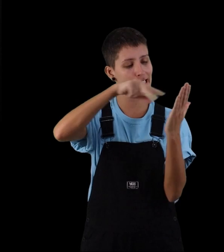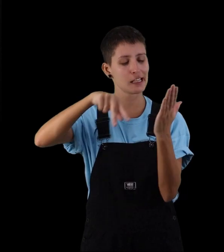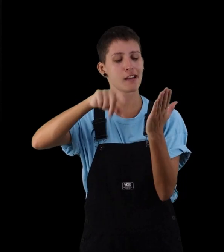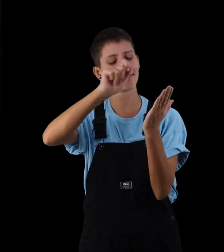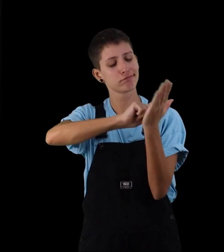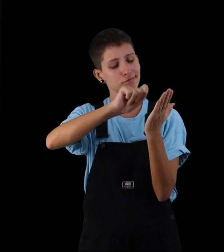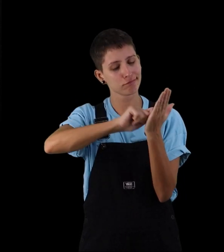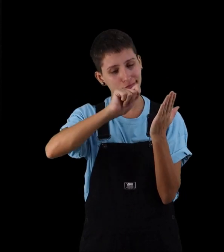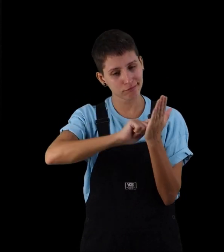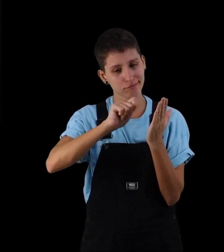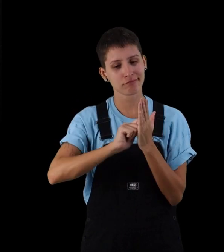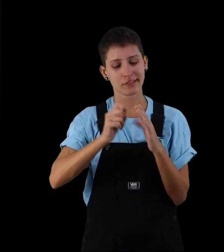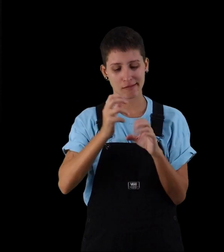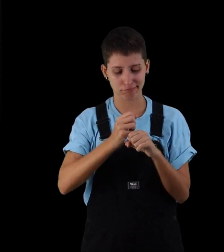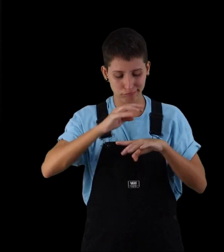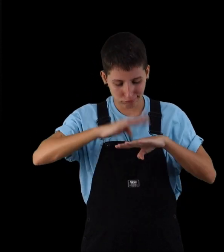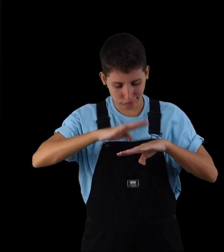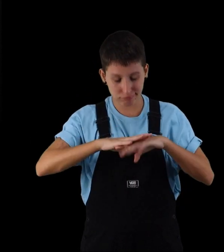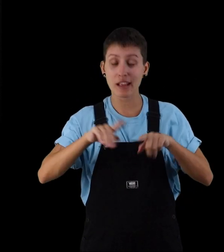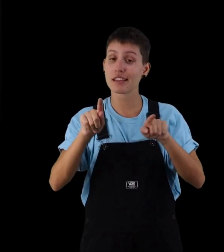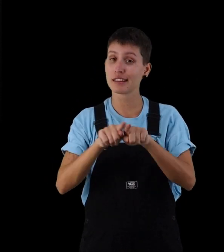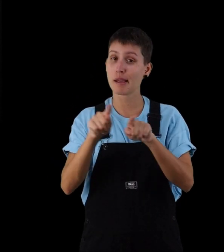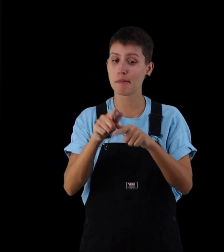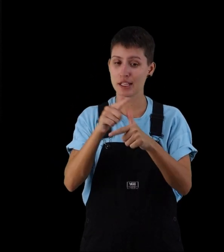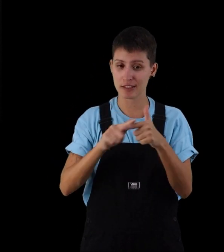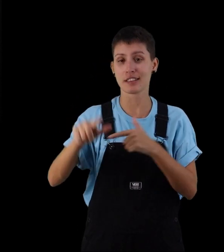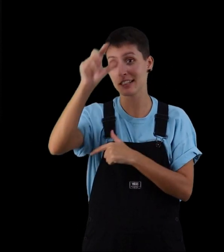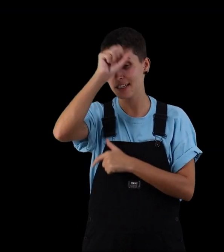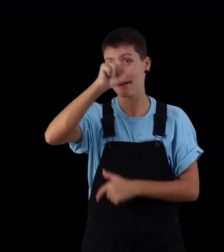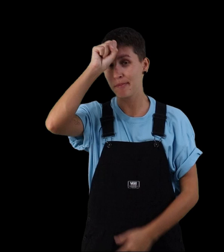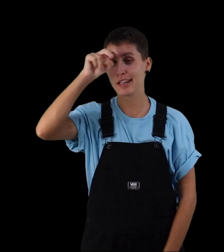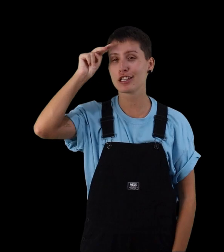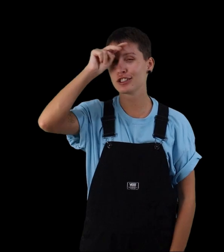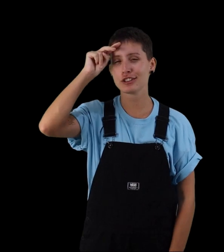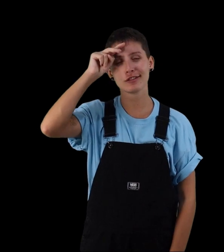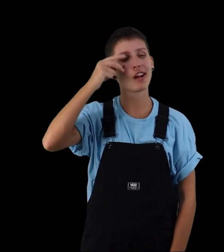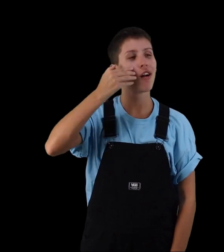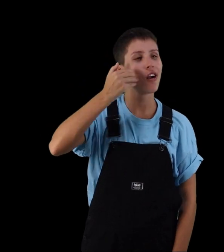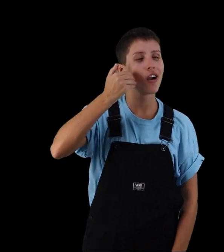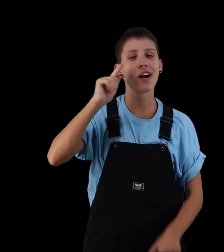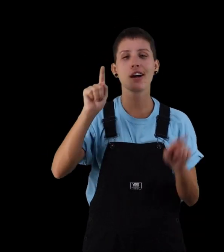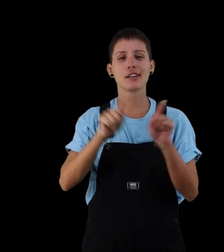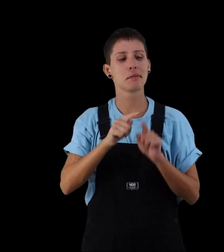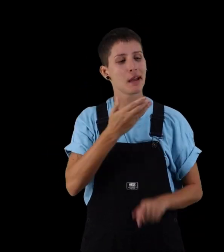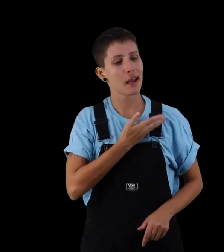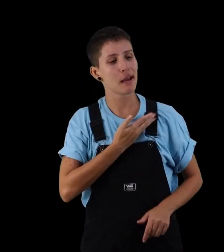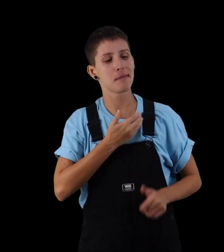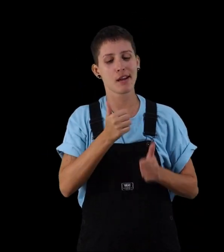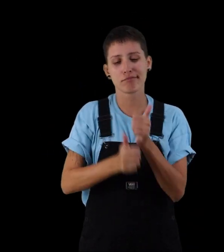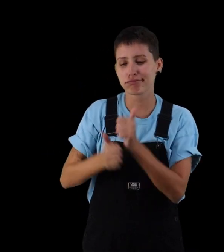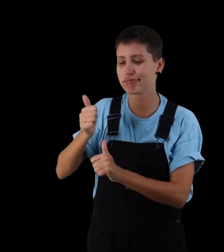aprende leitura, escrita, soma e divisão. Aprende a história e faz